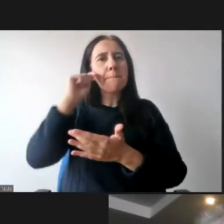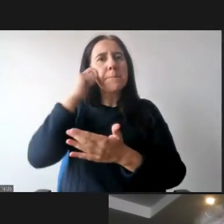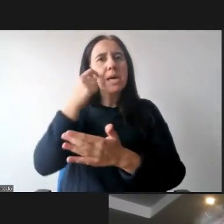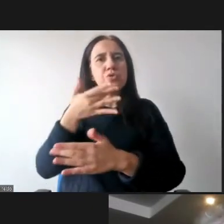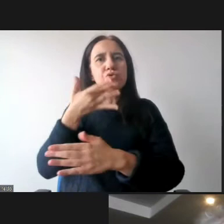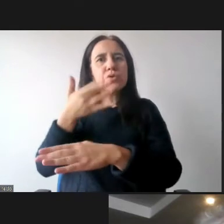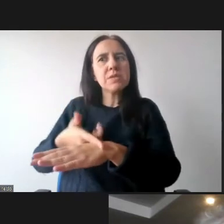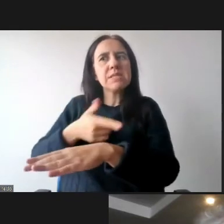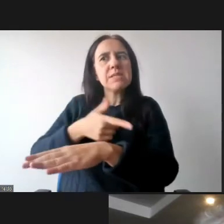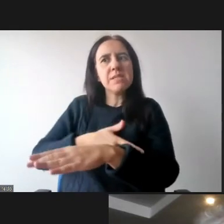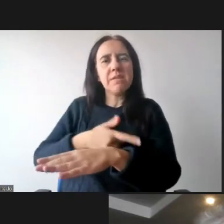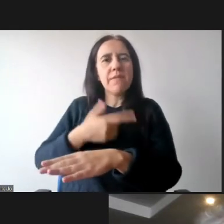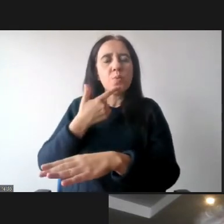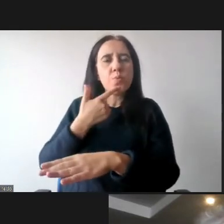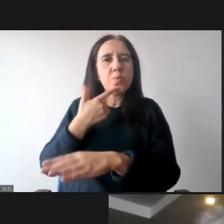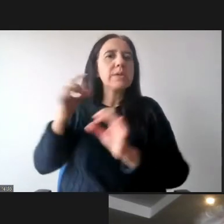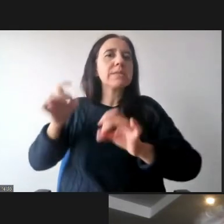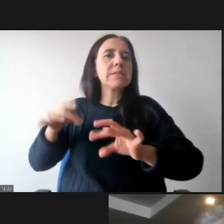excessivamente onerosa.